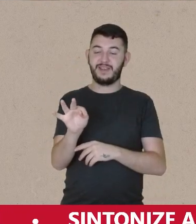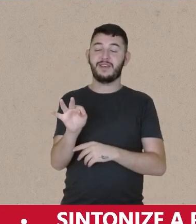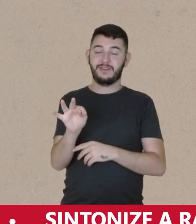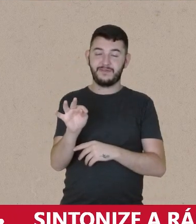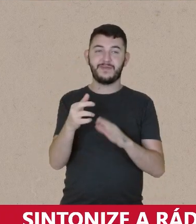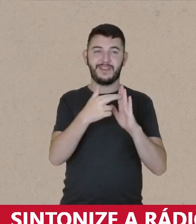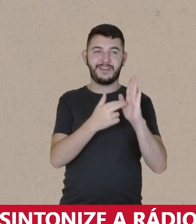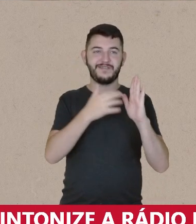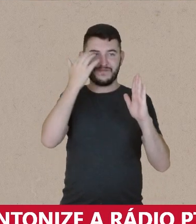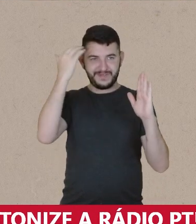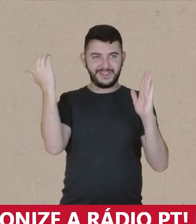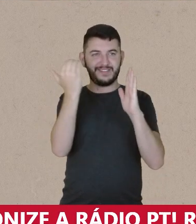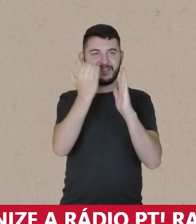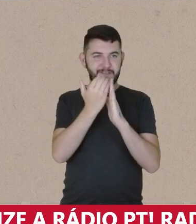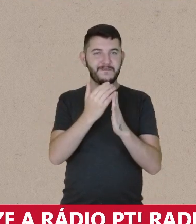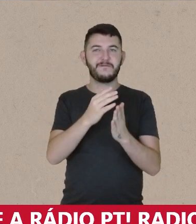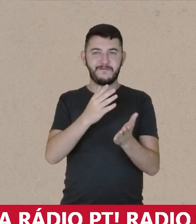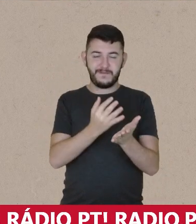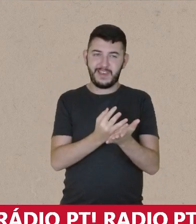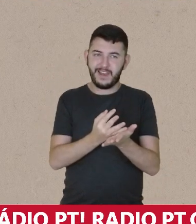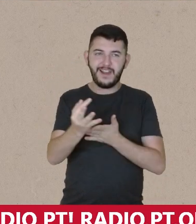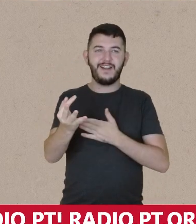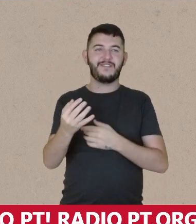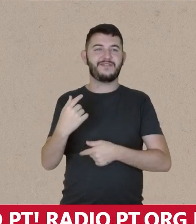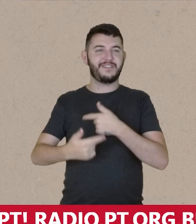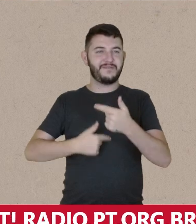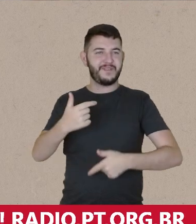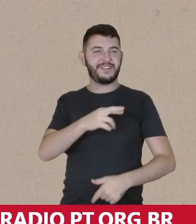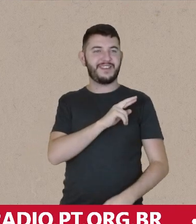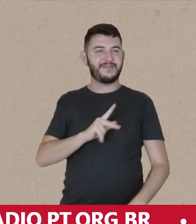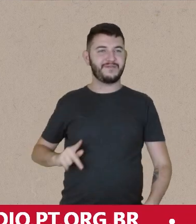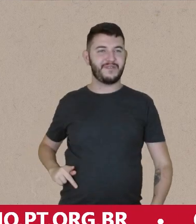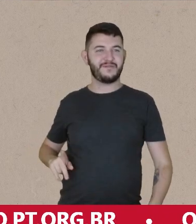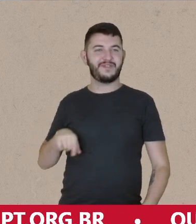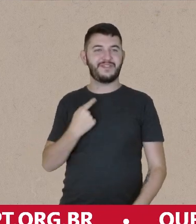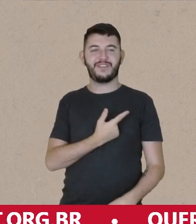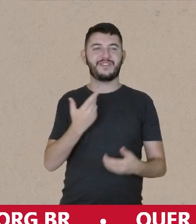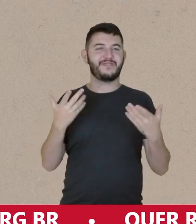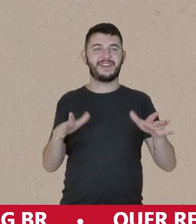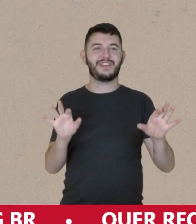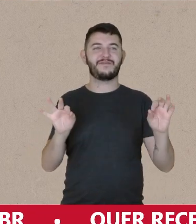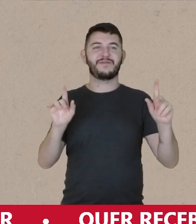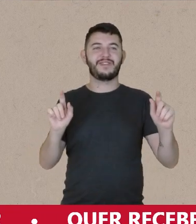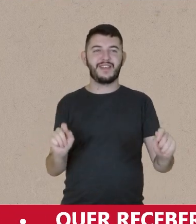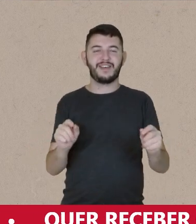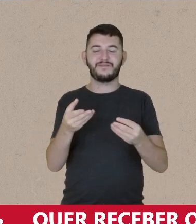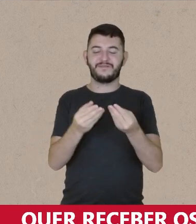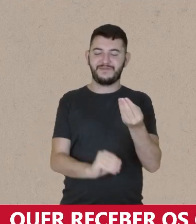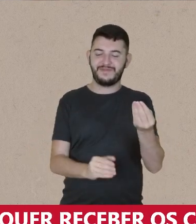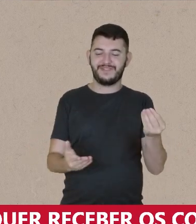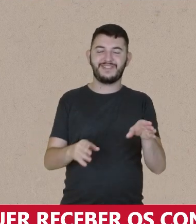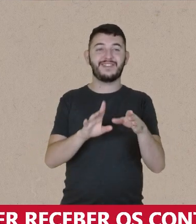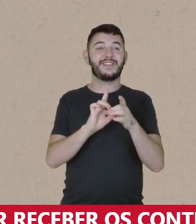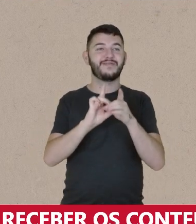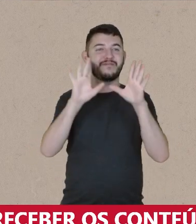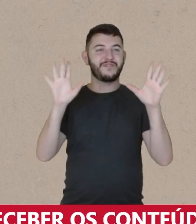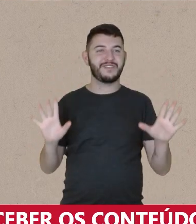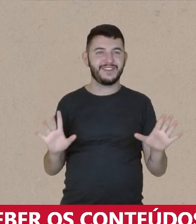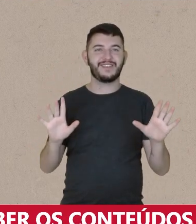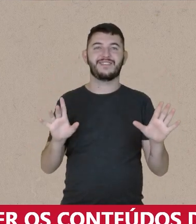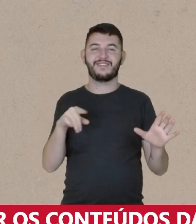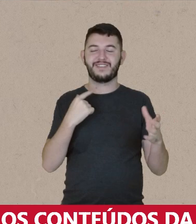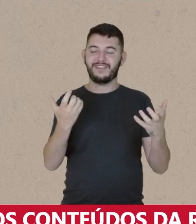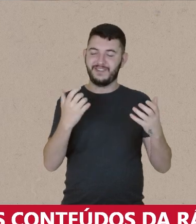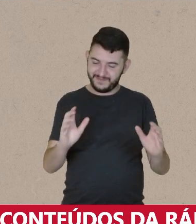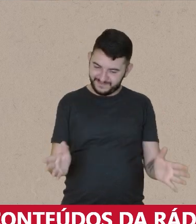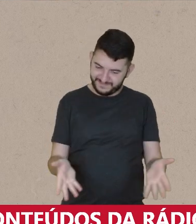regras. E é isso que a gente quer. A gente não quer, né, ferir a democracia, a gente quer fortalecer. E eu me despeço de você agora,